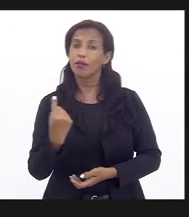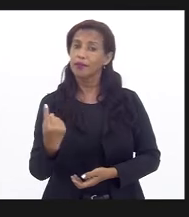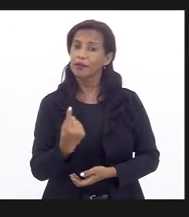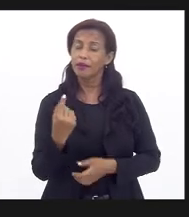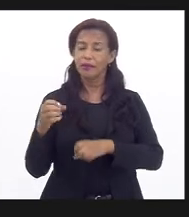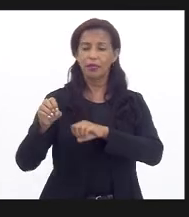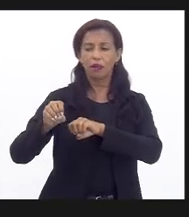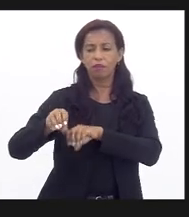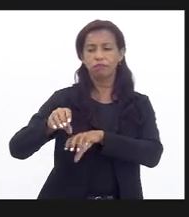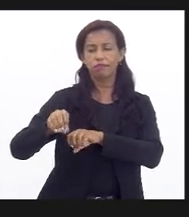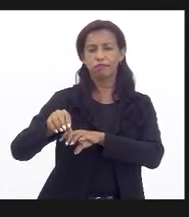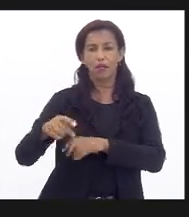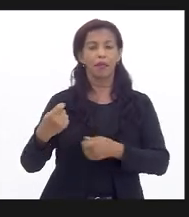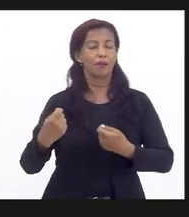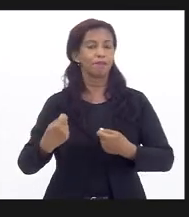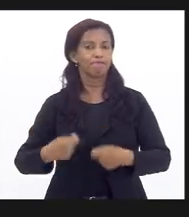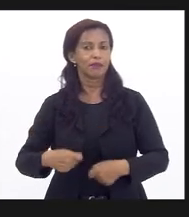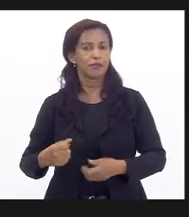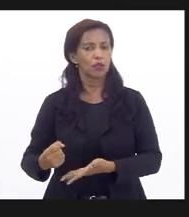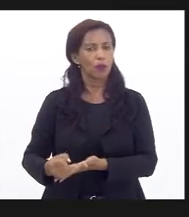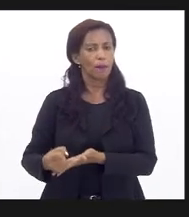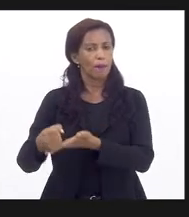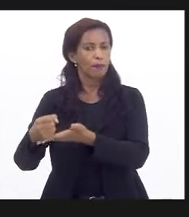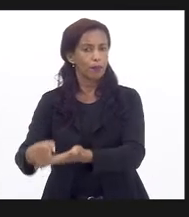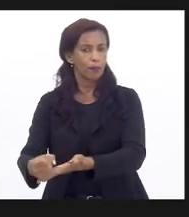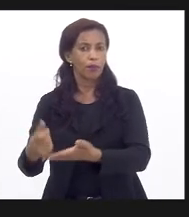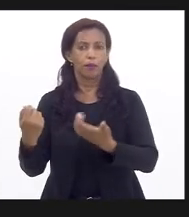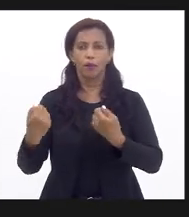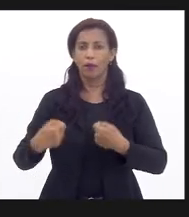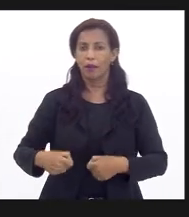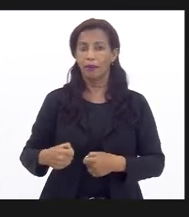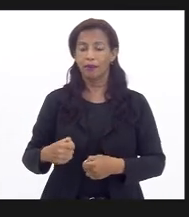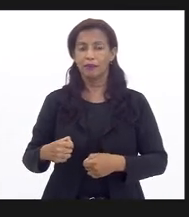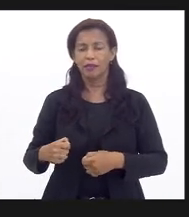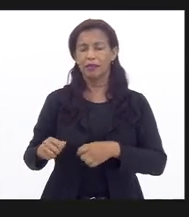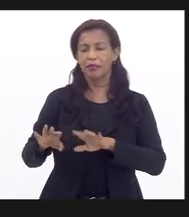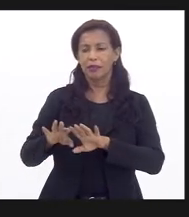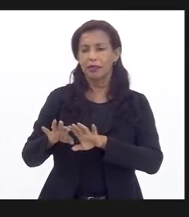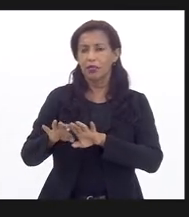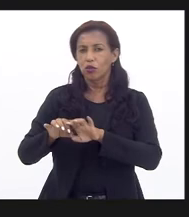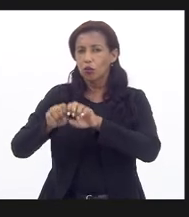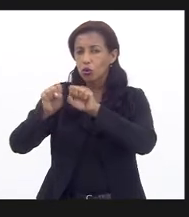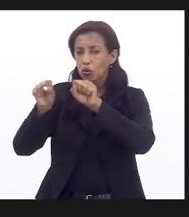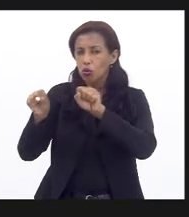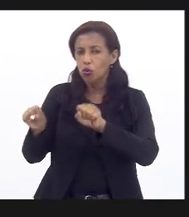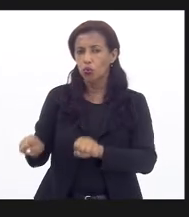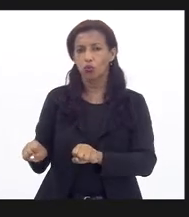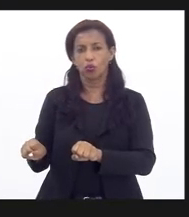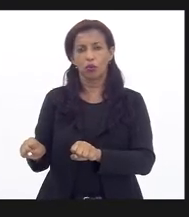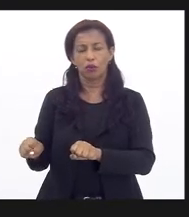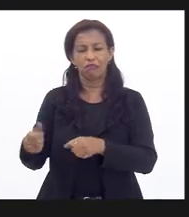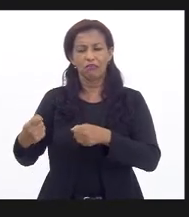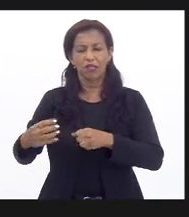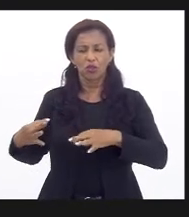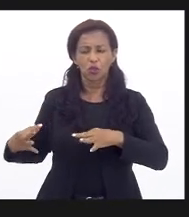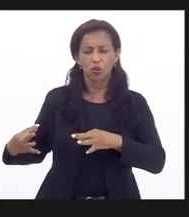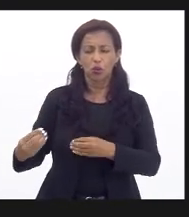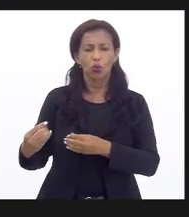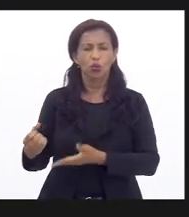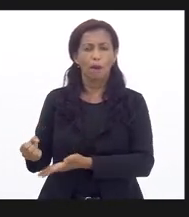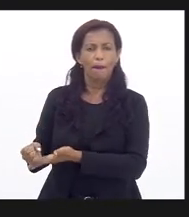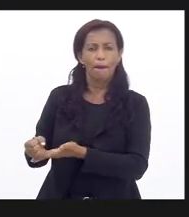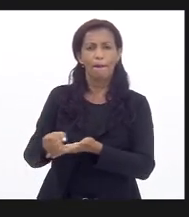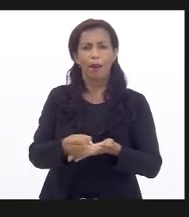ela precisa de um apoio, ela precisa de uma estrutura, de uma rede que lhe dê todo o amparo